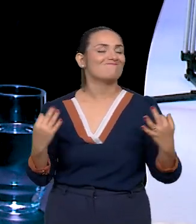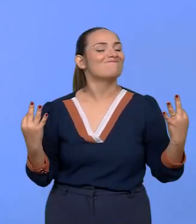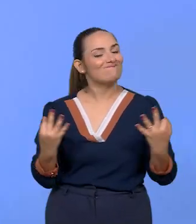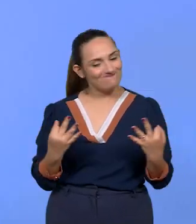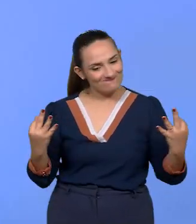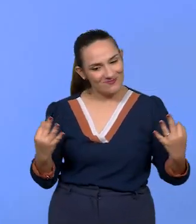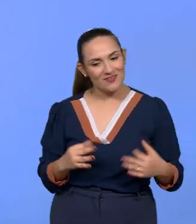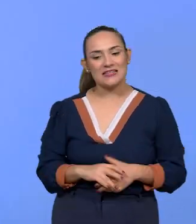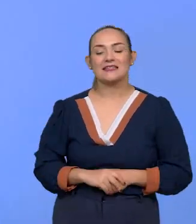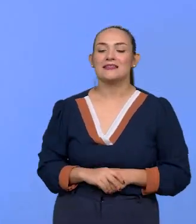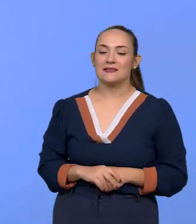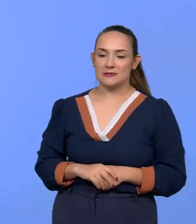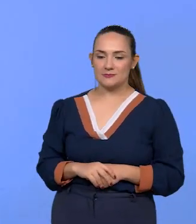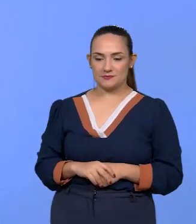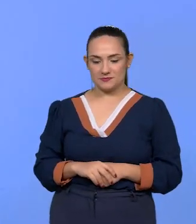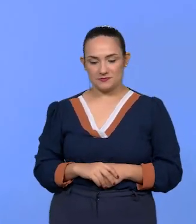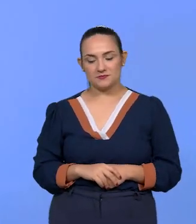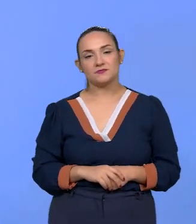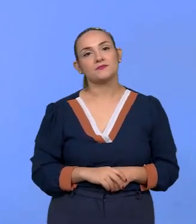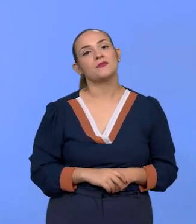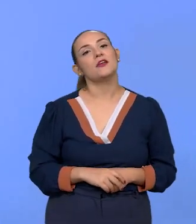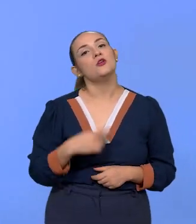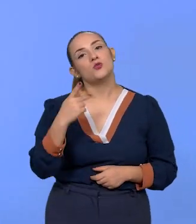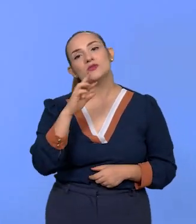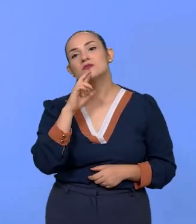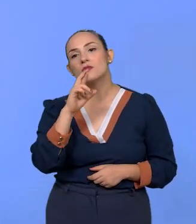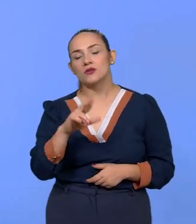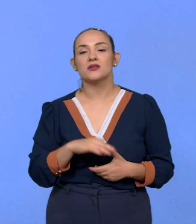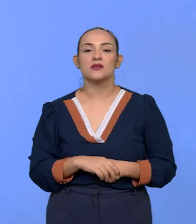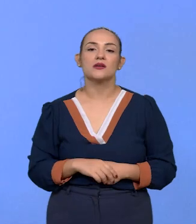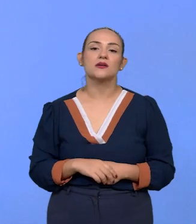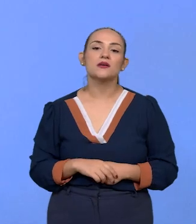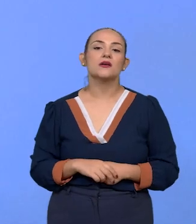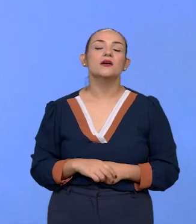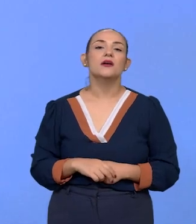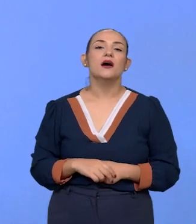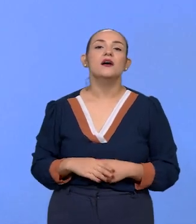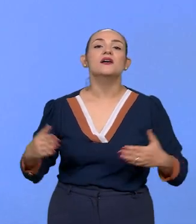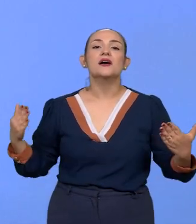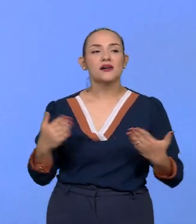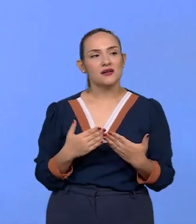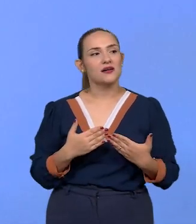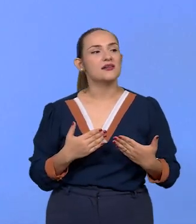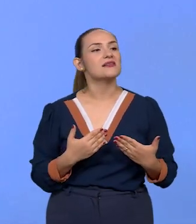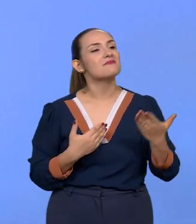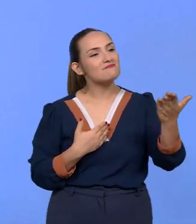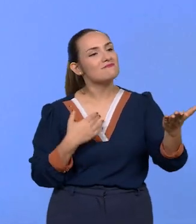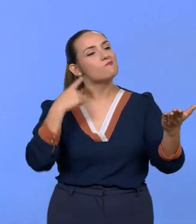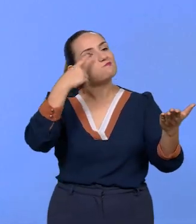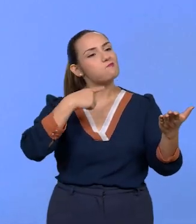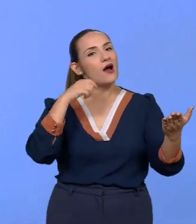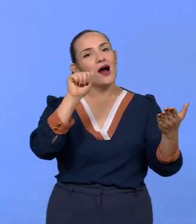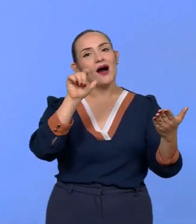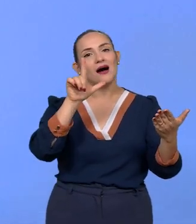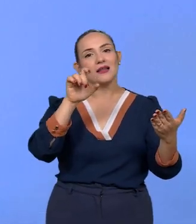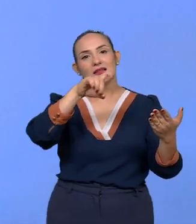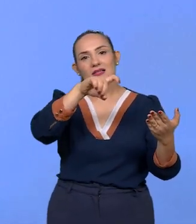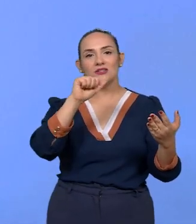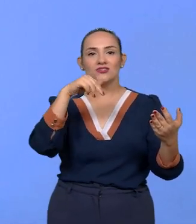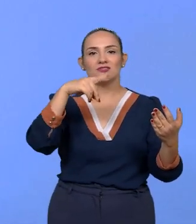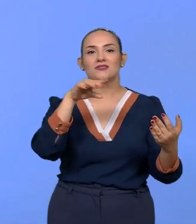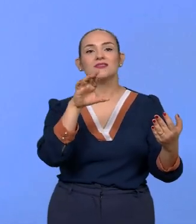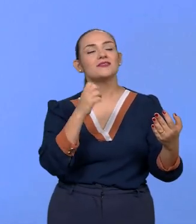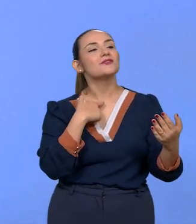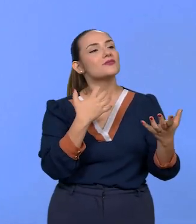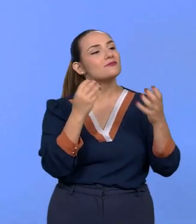igualdade. Perfeito. São com essas... E é com essa resposta, são com essas palavras do nosso entrevistado de hoje, o advogado Alexandre